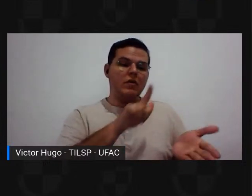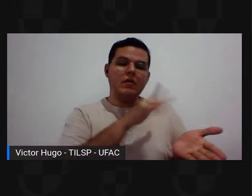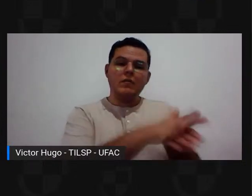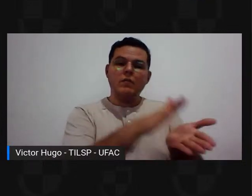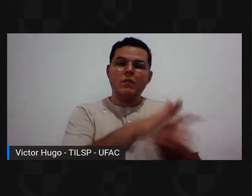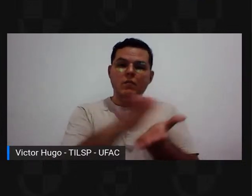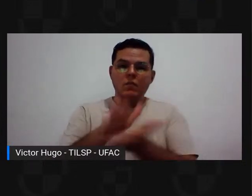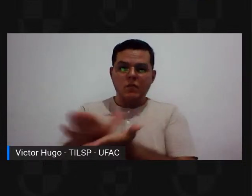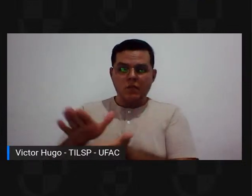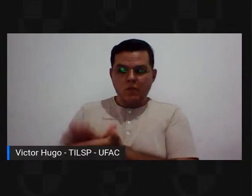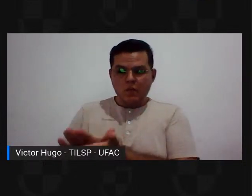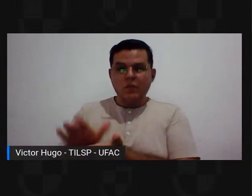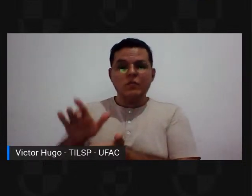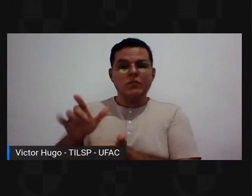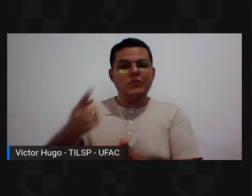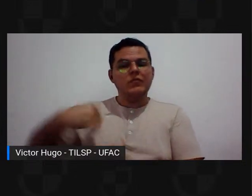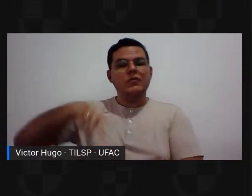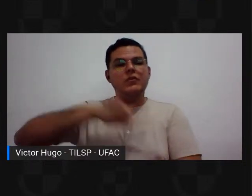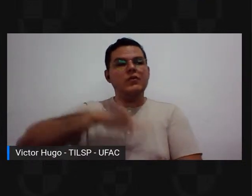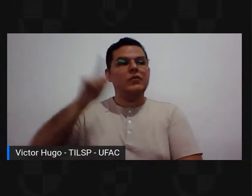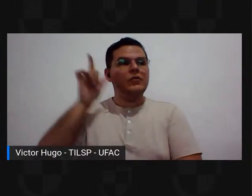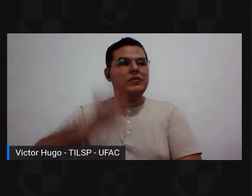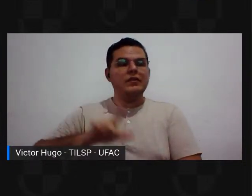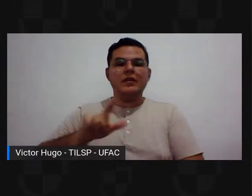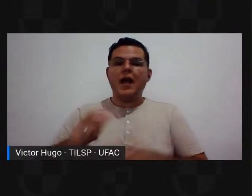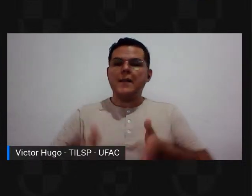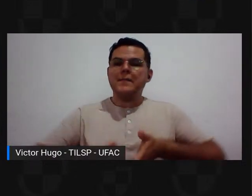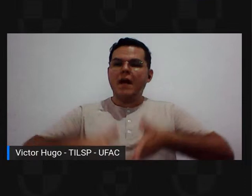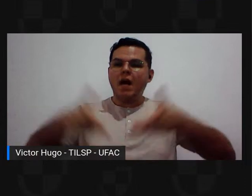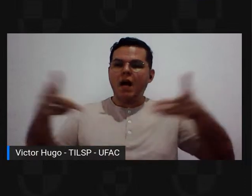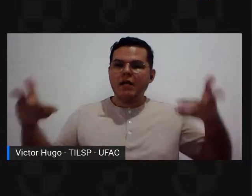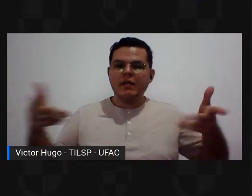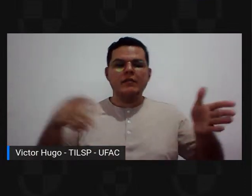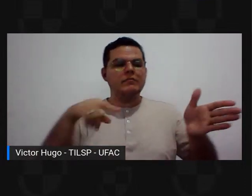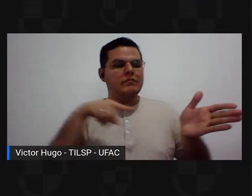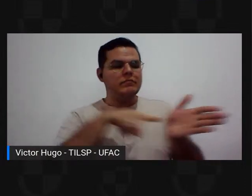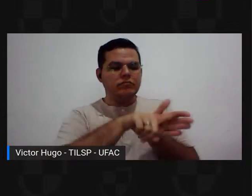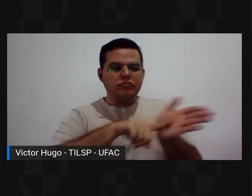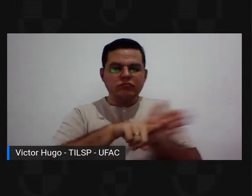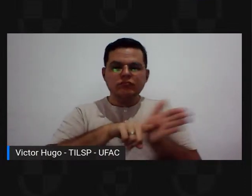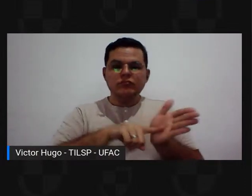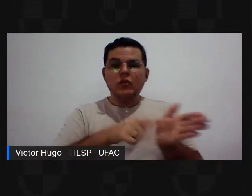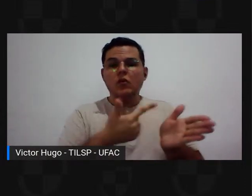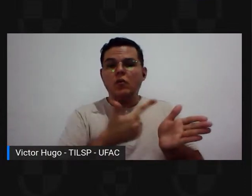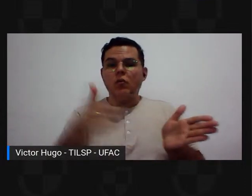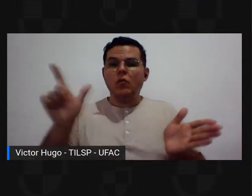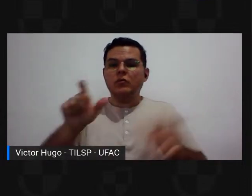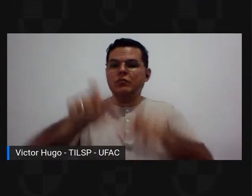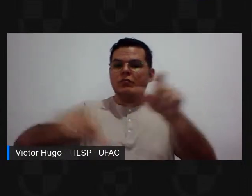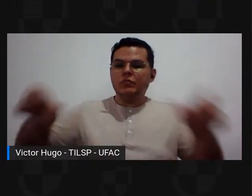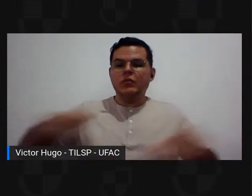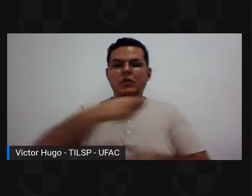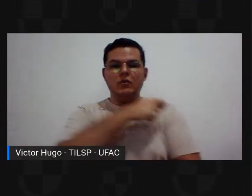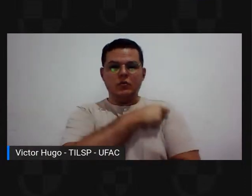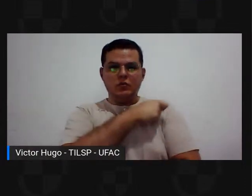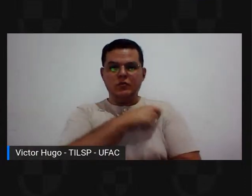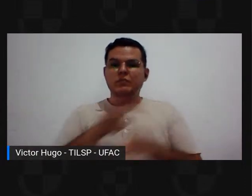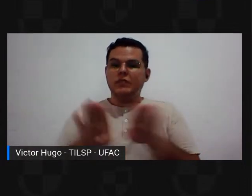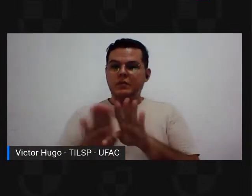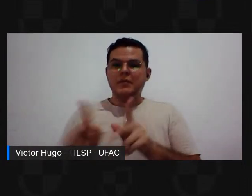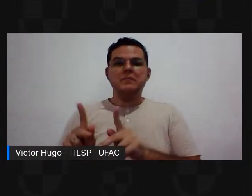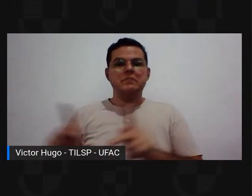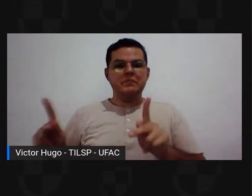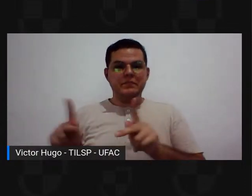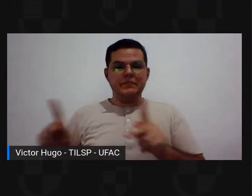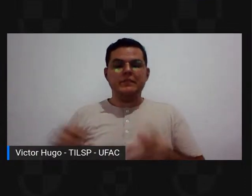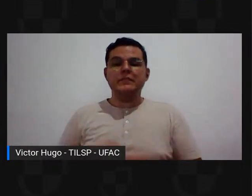possam ser ampliadas e aprofundadas por outros professores ou por outros alunos. Os livros publicados, a maioria